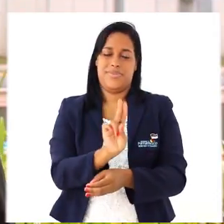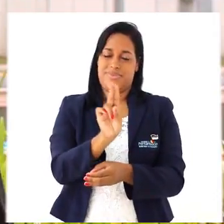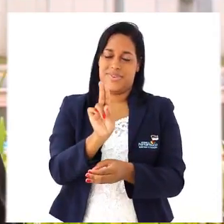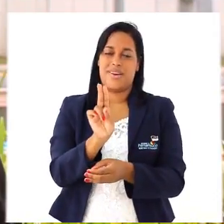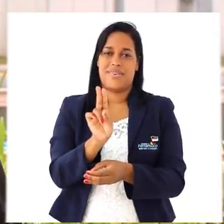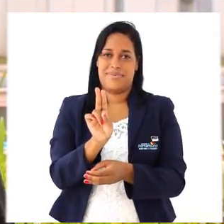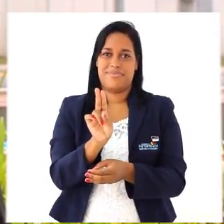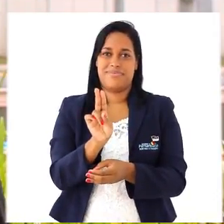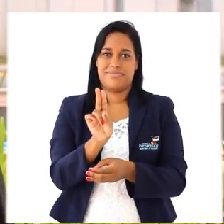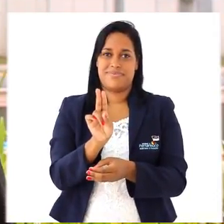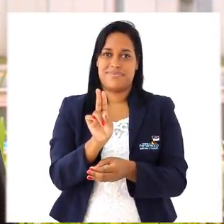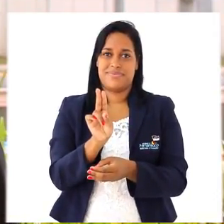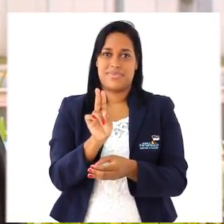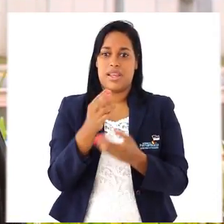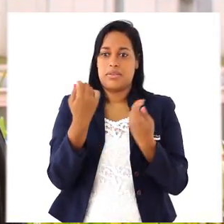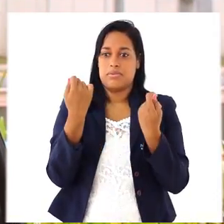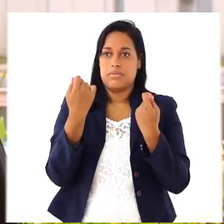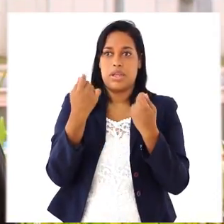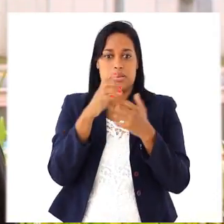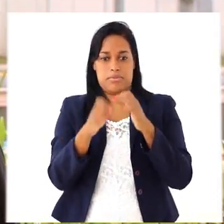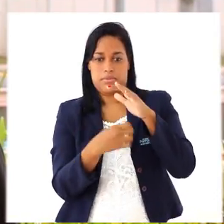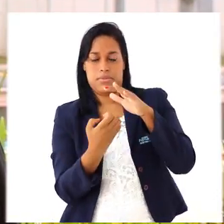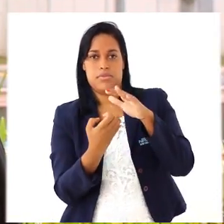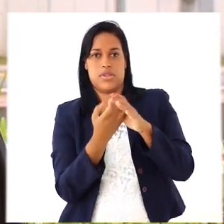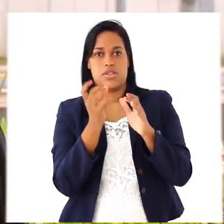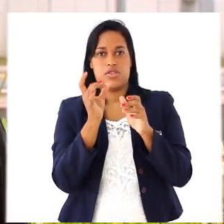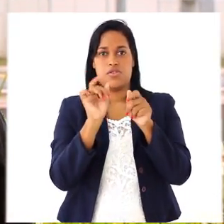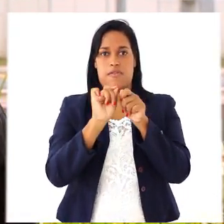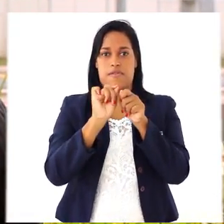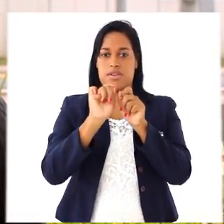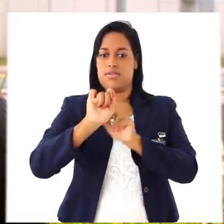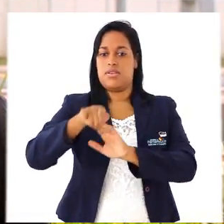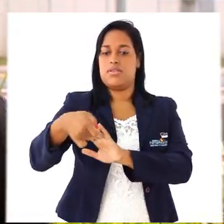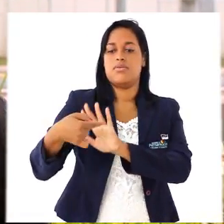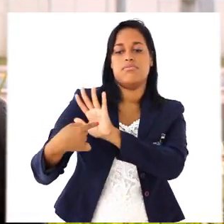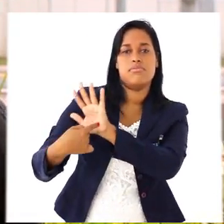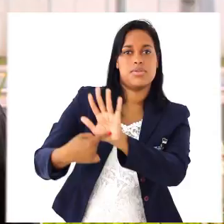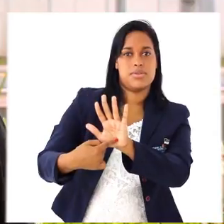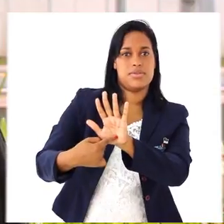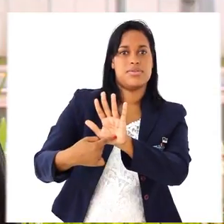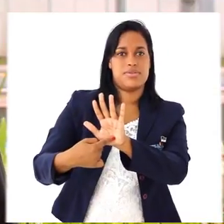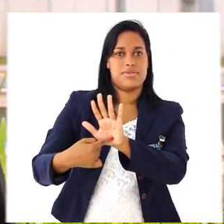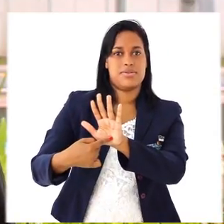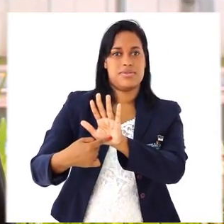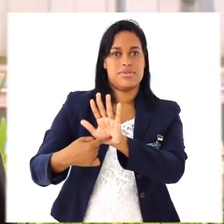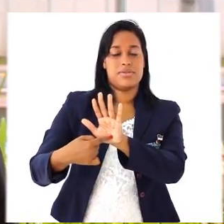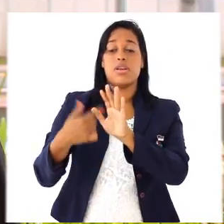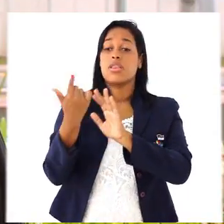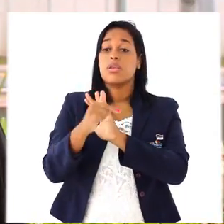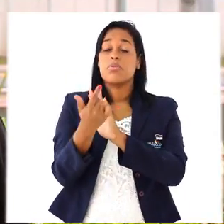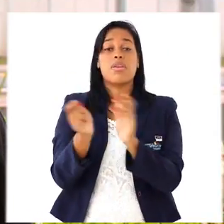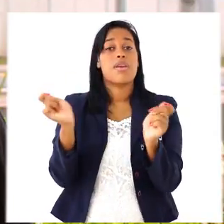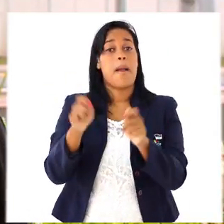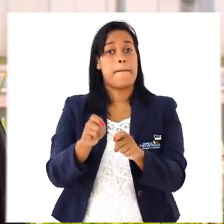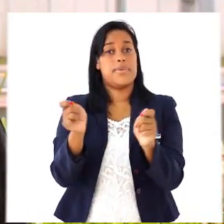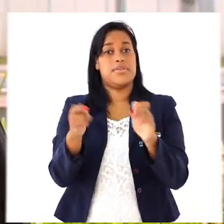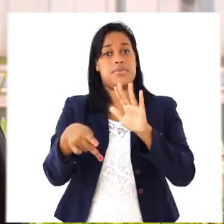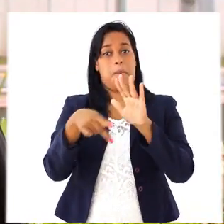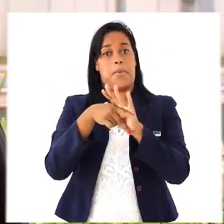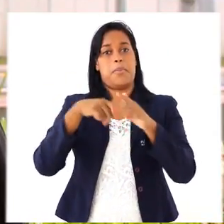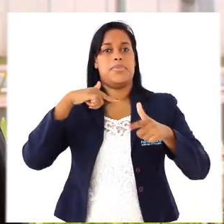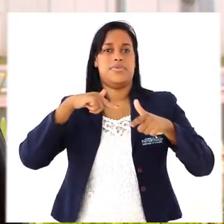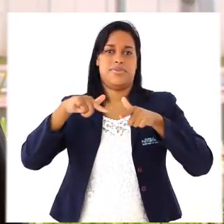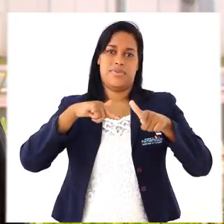se perde. Então não adianta nada a empresa apenas fazer a sinalização pura e simplesmente, sem ter uma capacitação ao trabalhador,